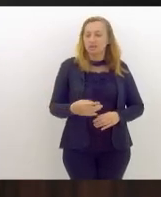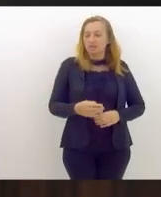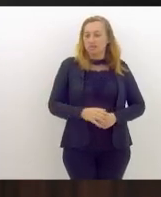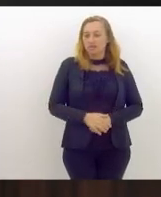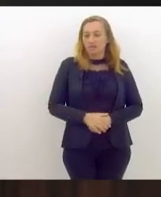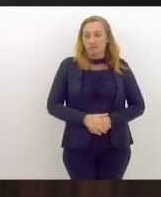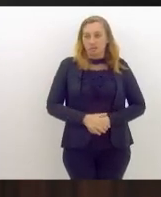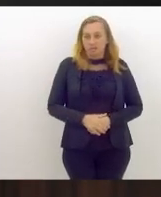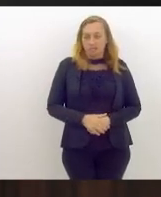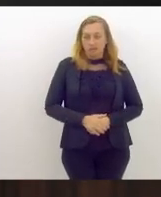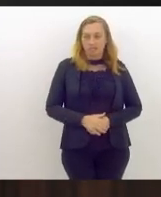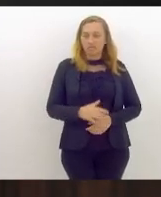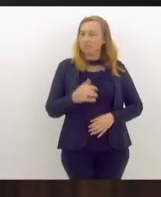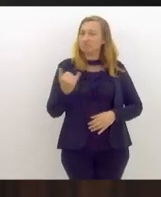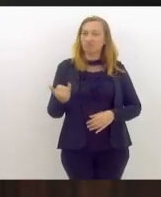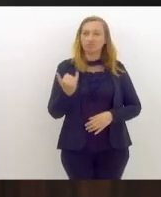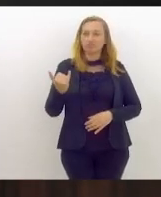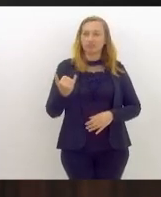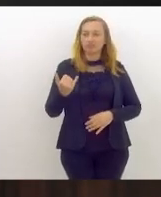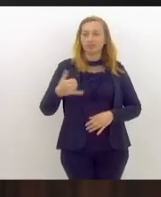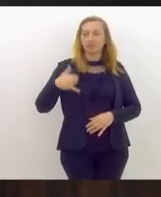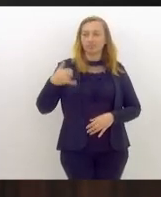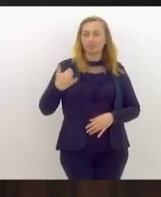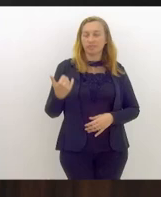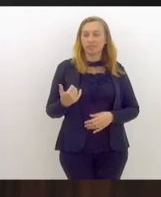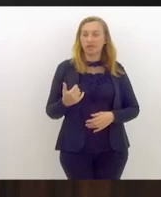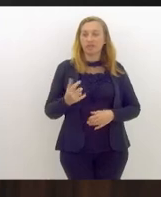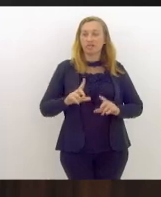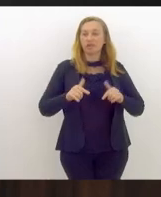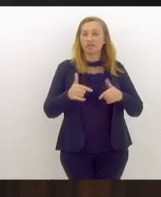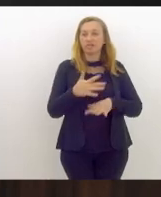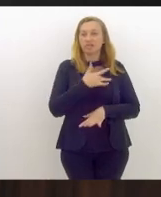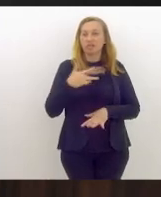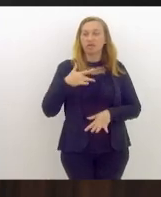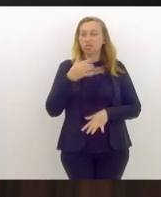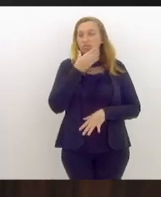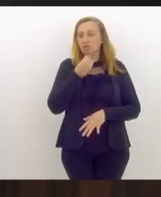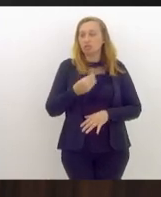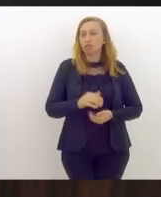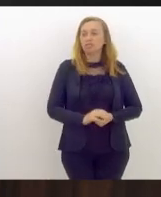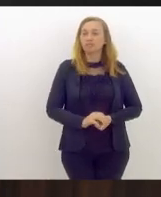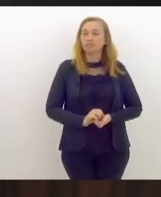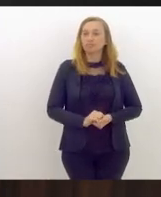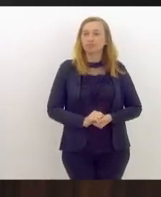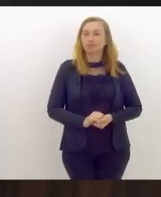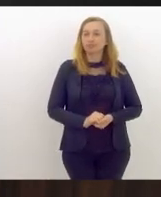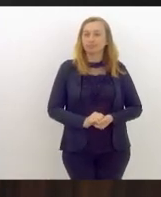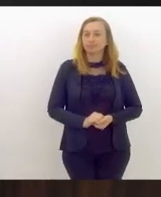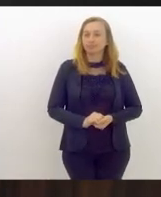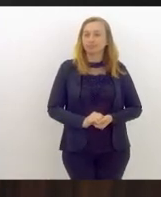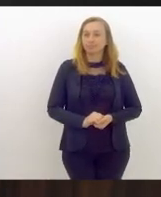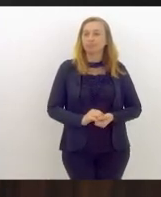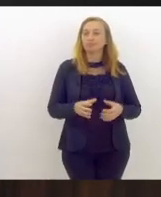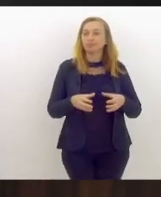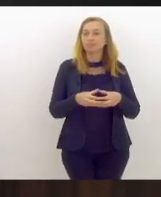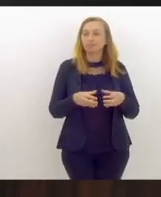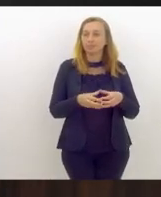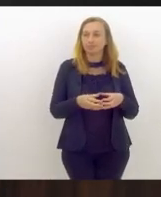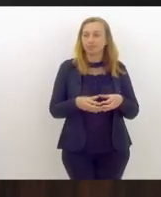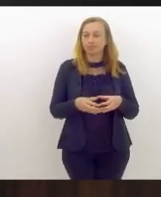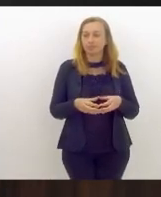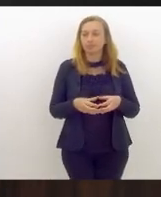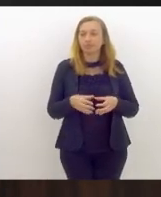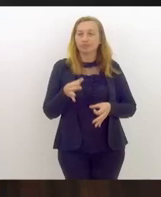Idade, para fins de tratamento da andropausa e seus efeitos na saúde do homem, na forma que menciona. Pendente de pareceres das comissões